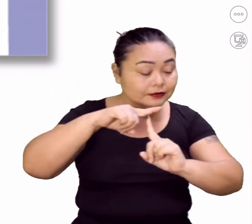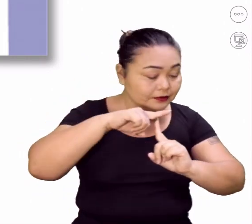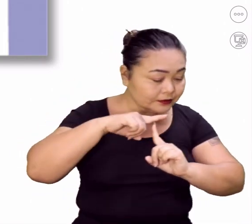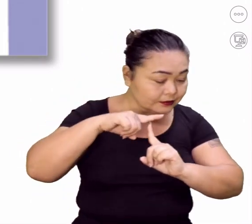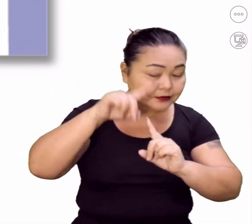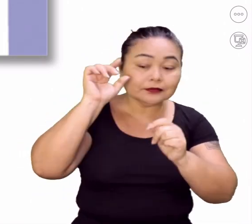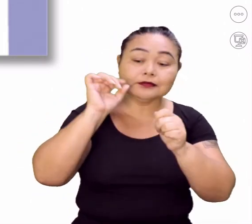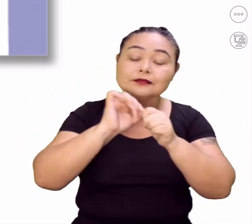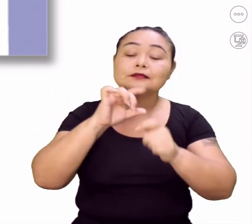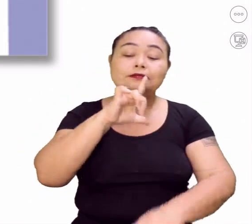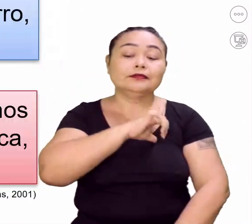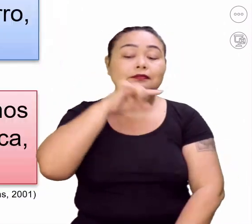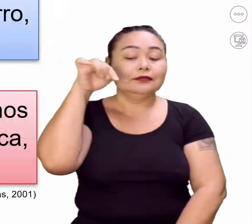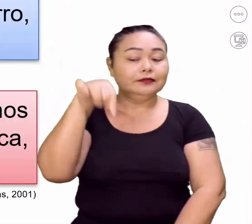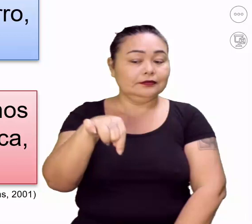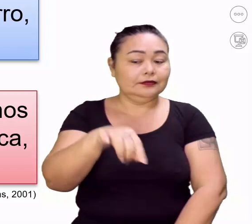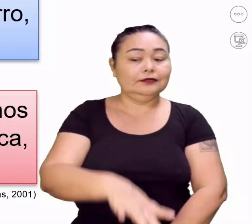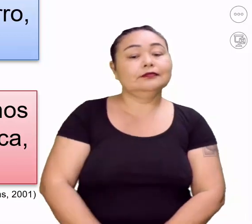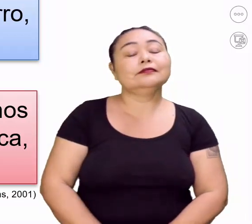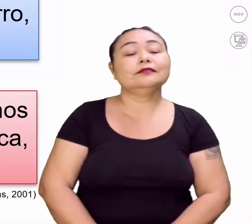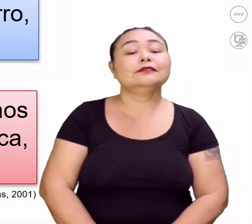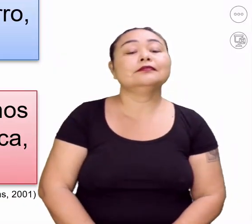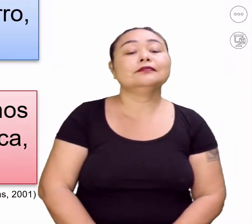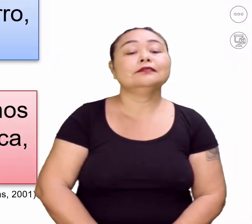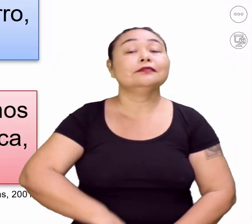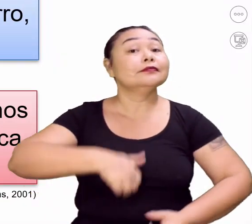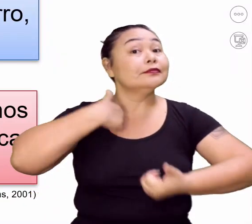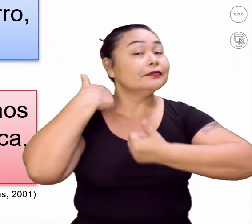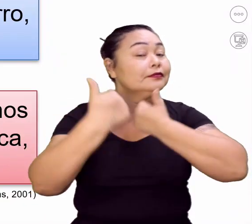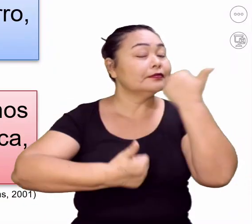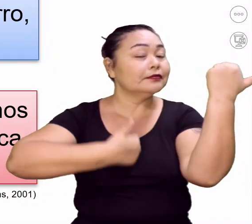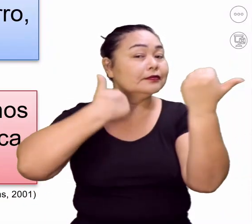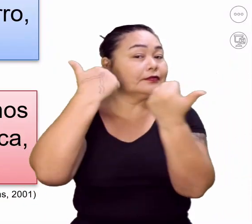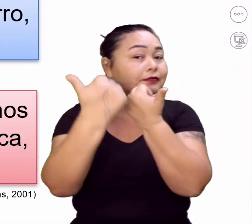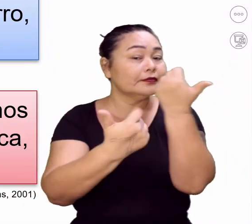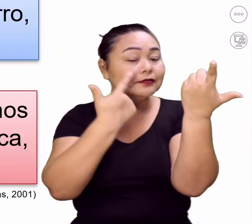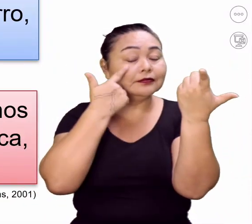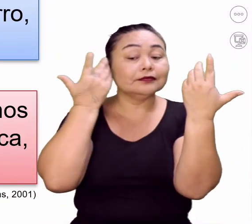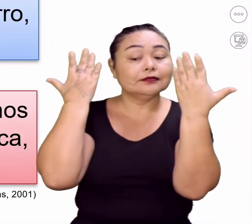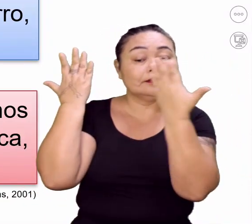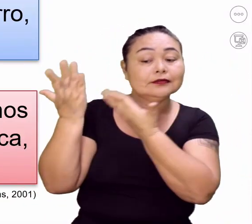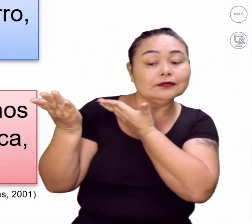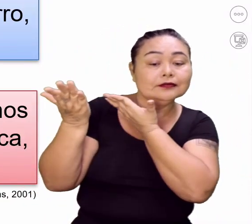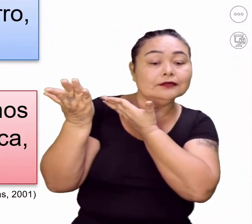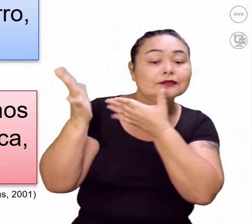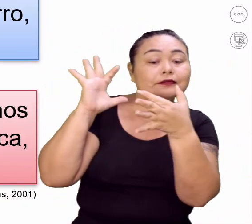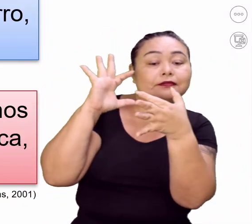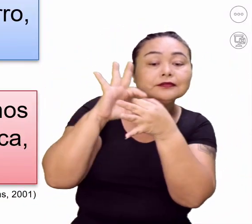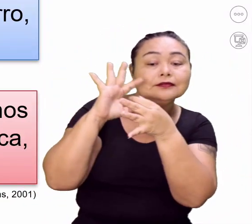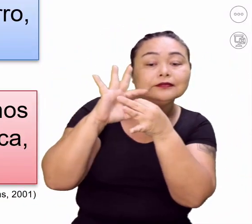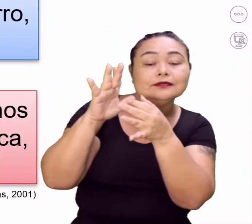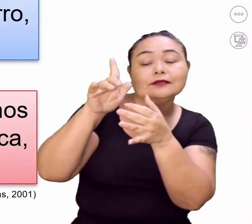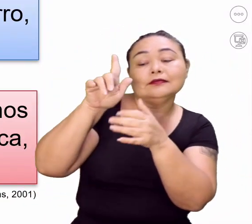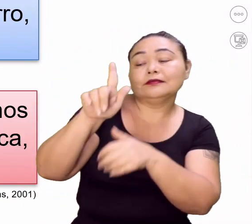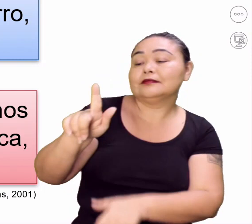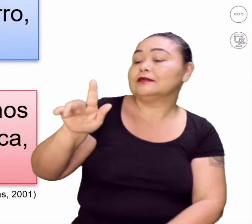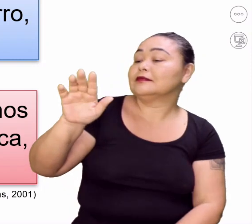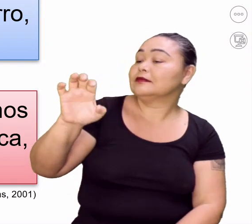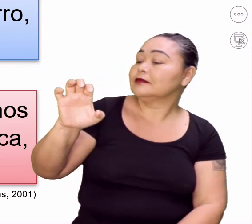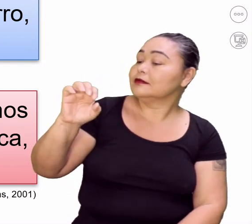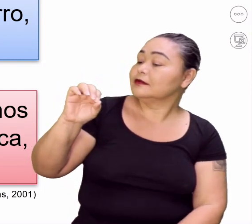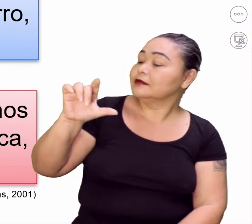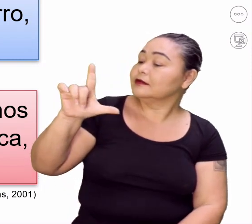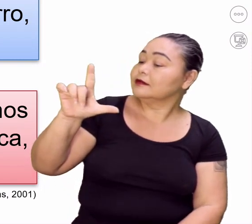temos aqui. Beleza, olha só. o contexto geológico, Rogério, a gente tem